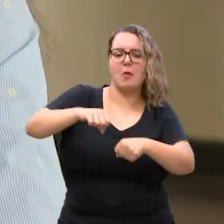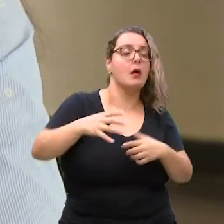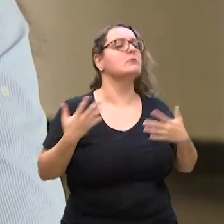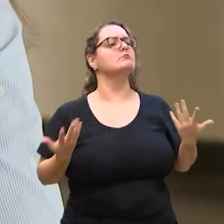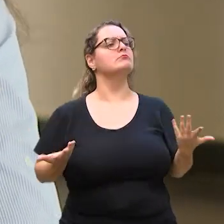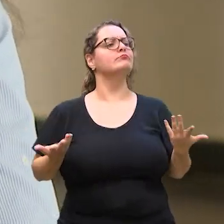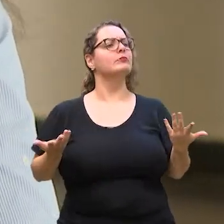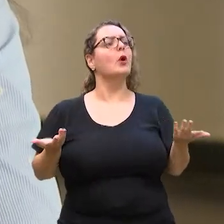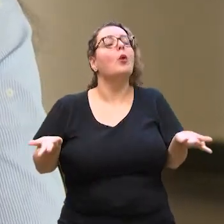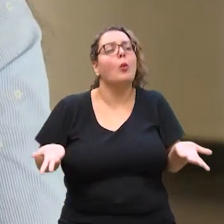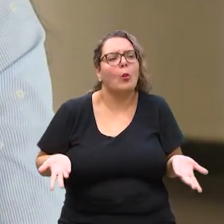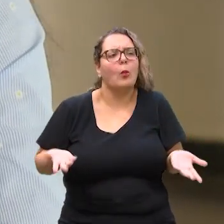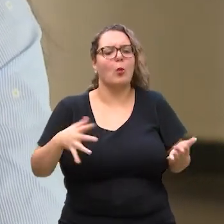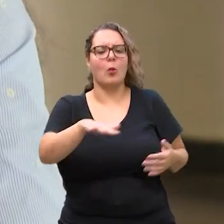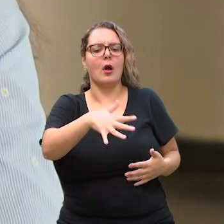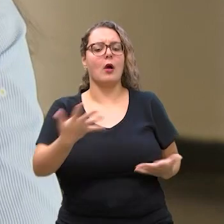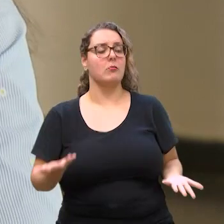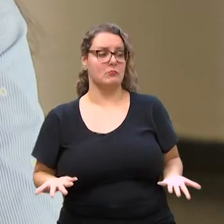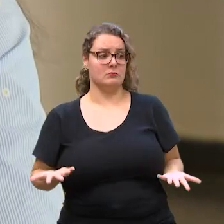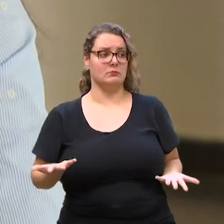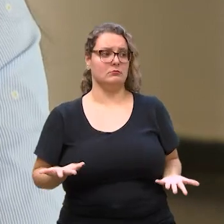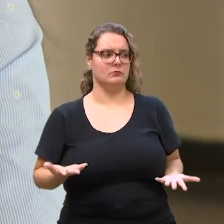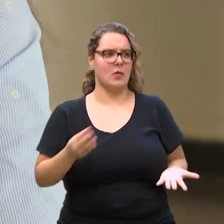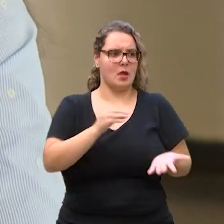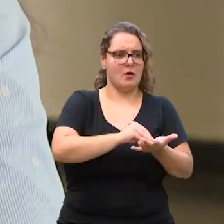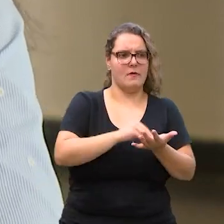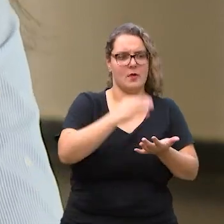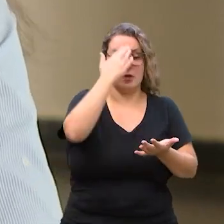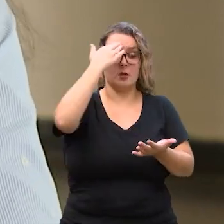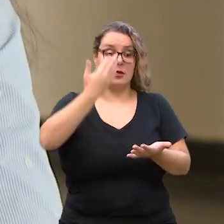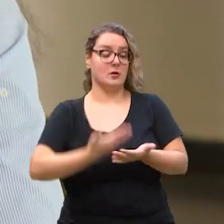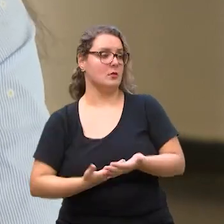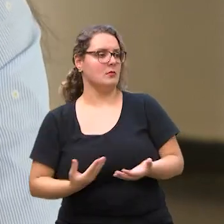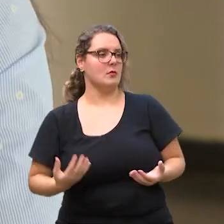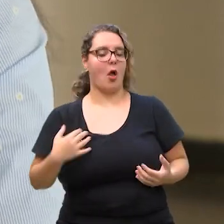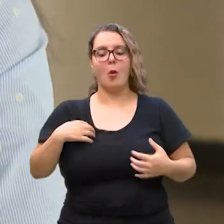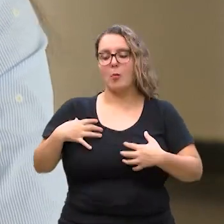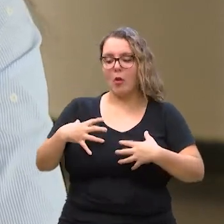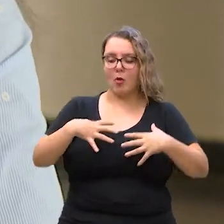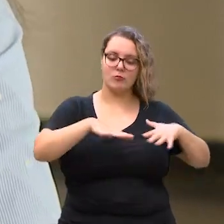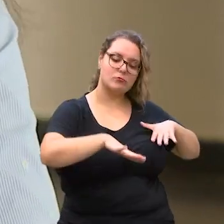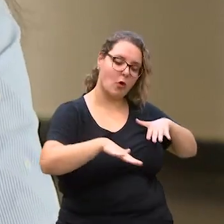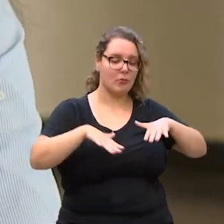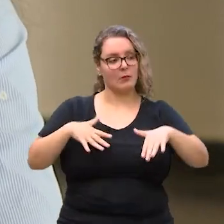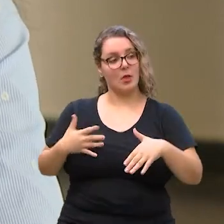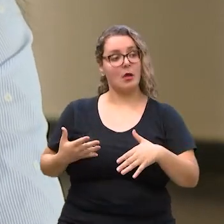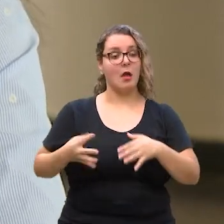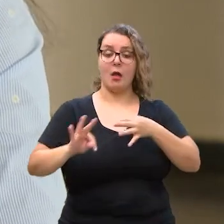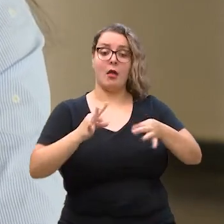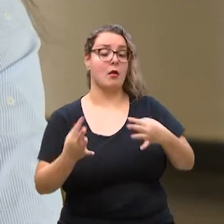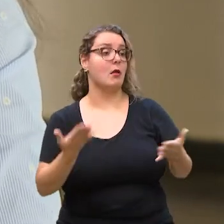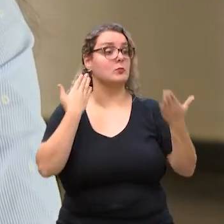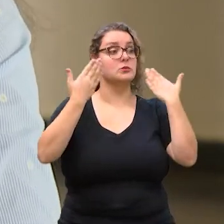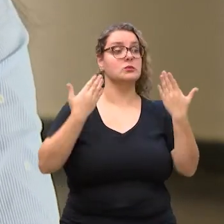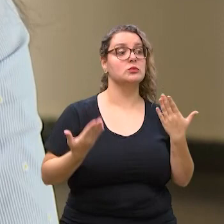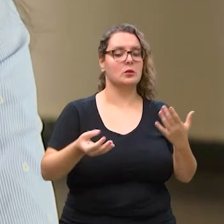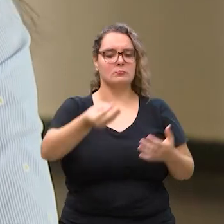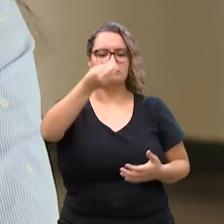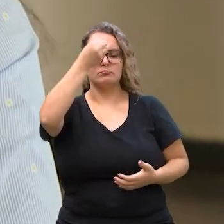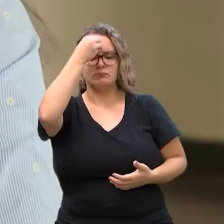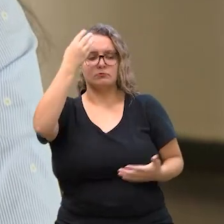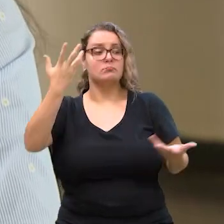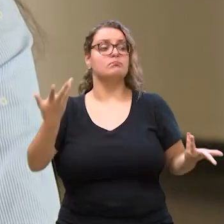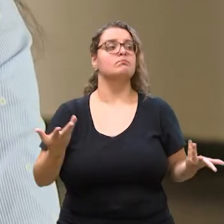ataque, então quais aspectos estão relacionados? É uma falta de confiança? É a minha movimentação que está errada? É técnico, é psicológico,